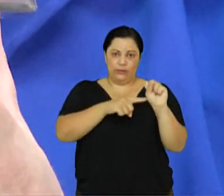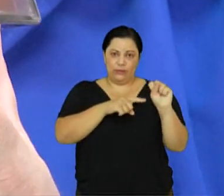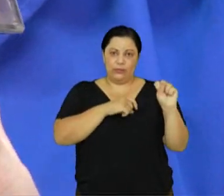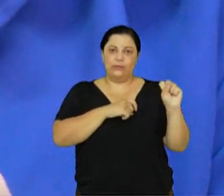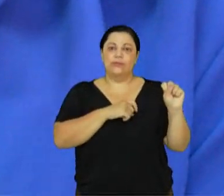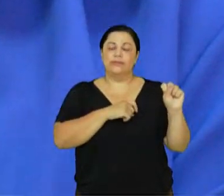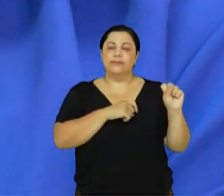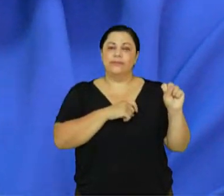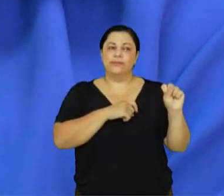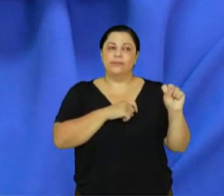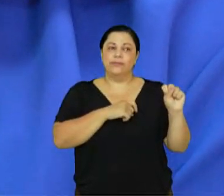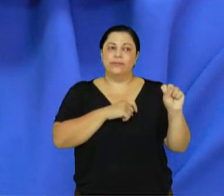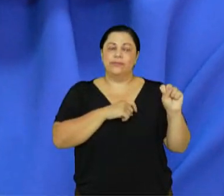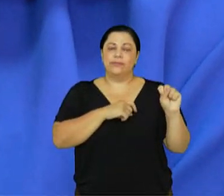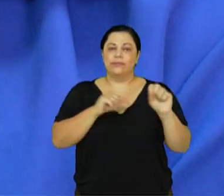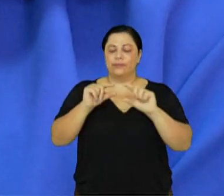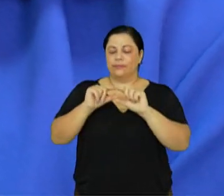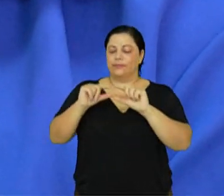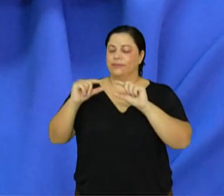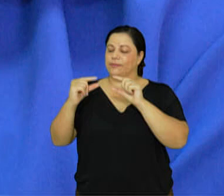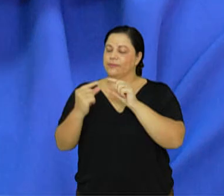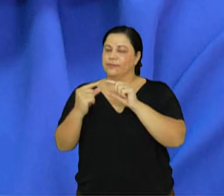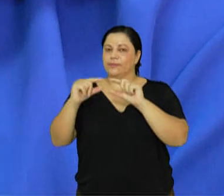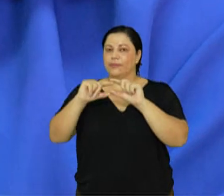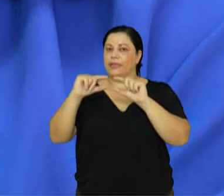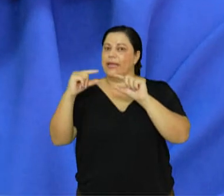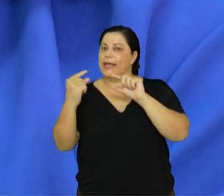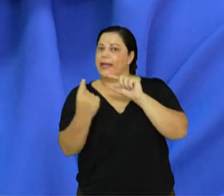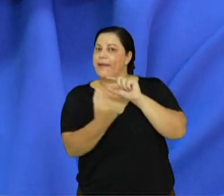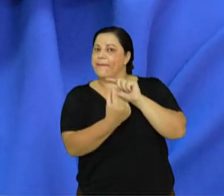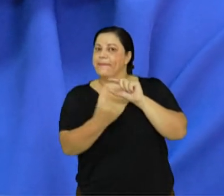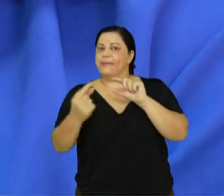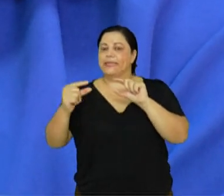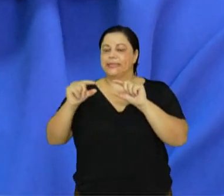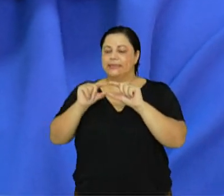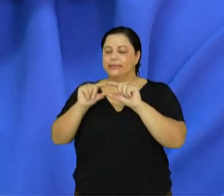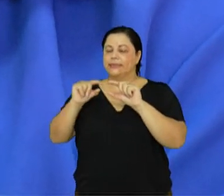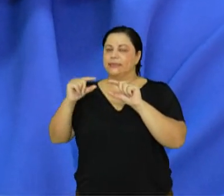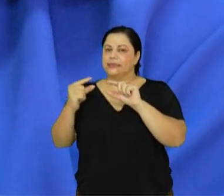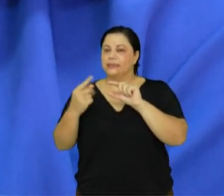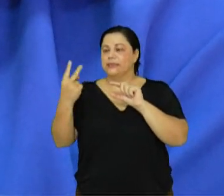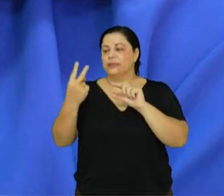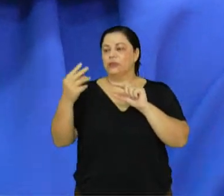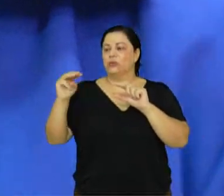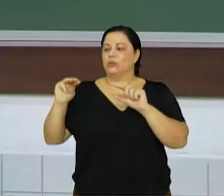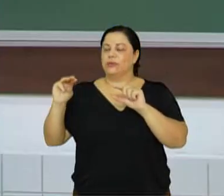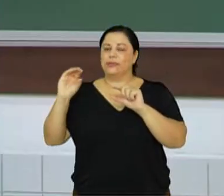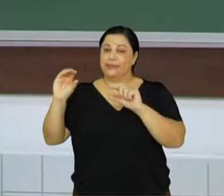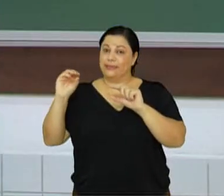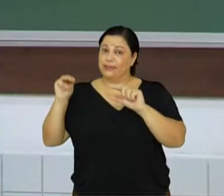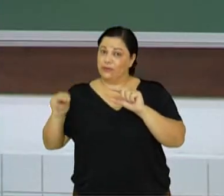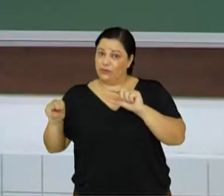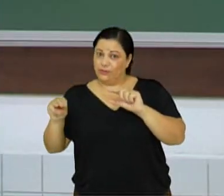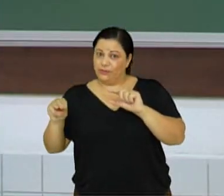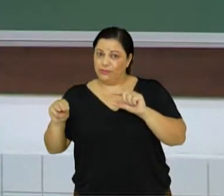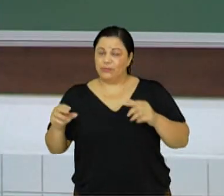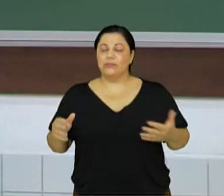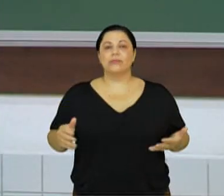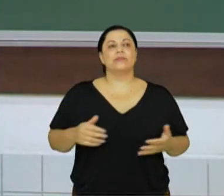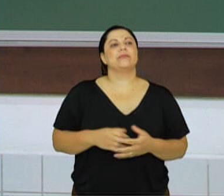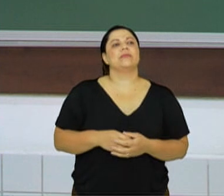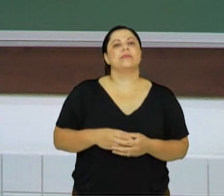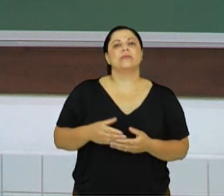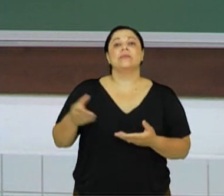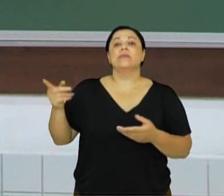a nossa aresta, que é a nossa base, o lado da nossa base, vale 2 centímetros. Tranquilo? Nós vamos agora aqui